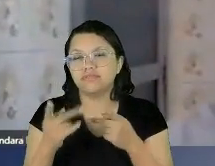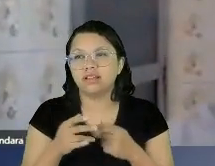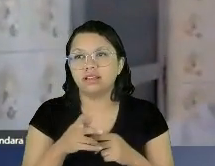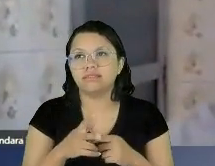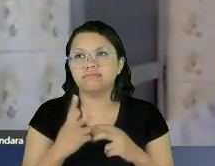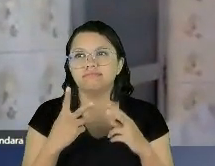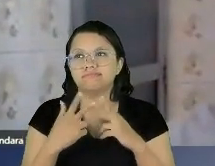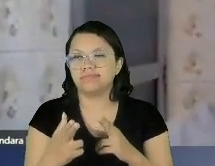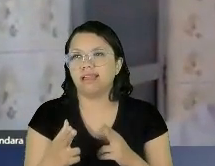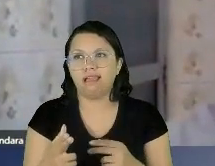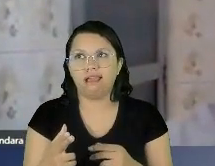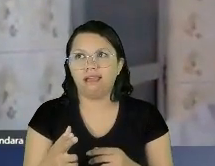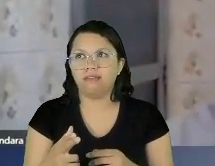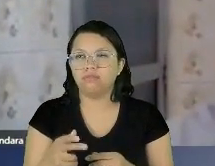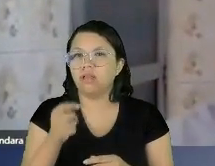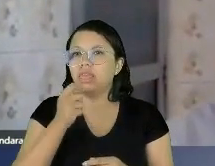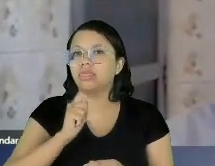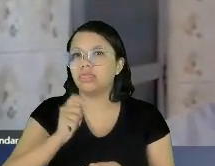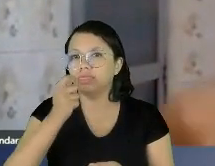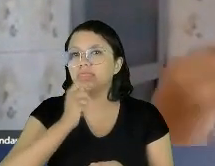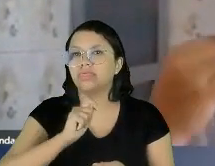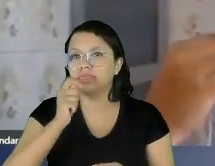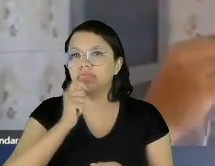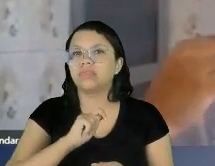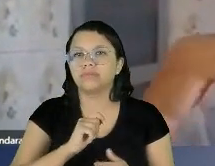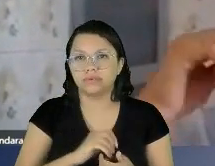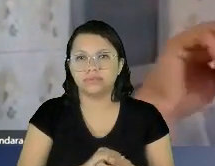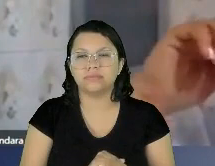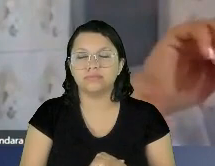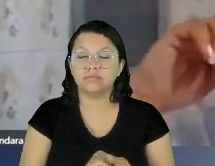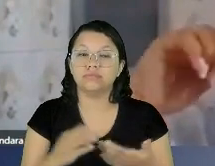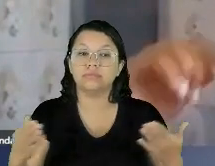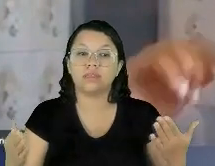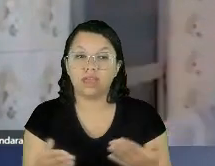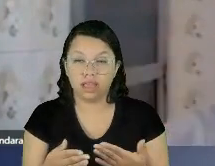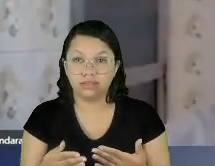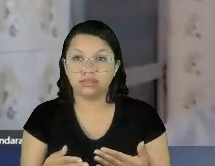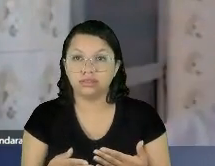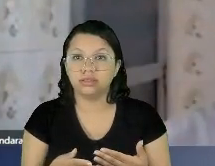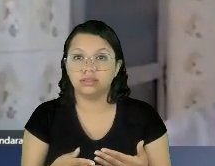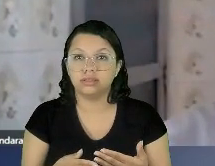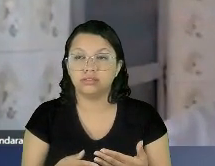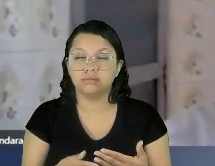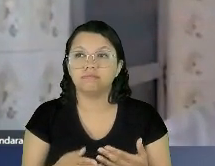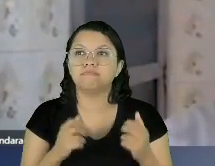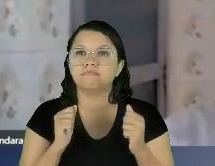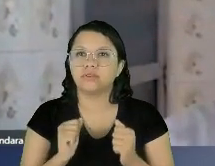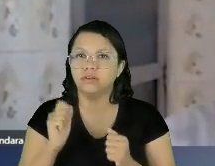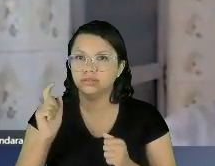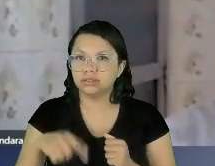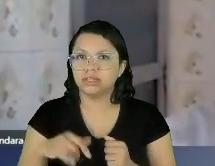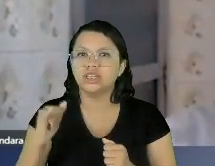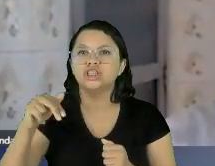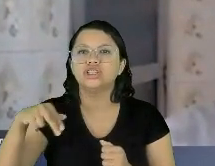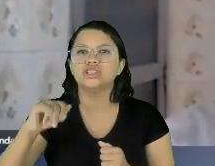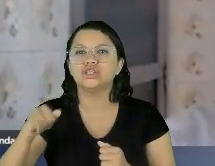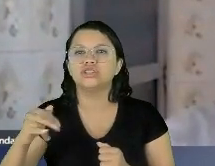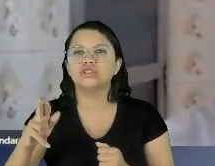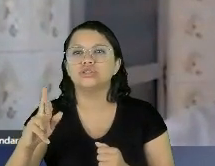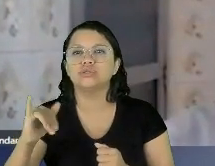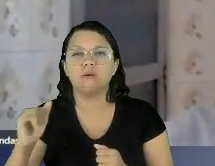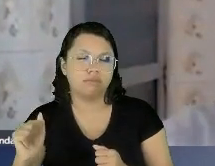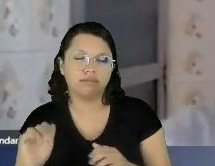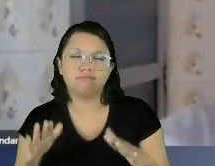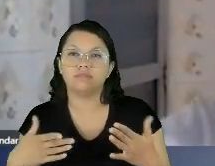expressões, como essa, né, do picolé, que foi trazida por doutora Renata aí no início da fala, essa expressão, ela pode ser tipificada